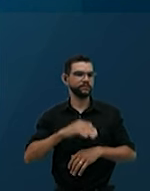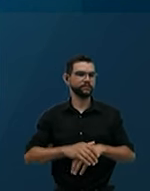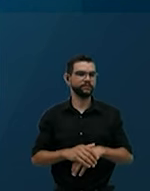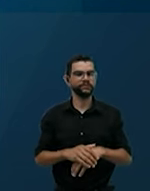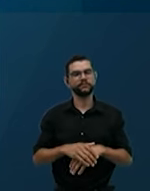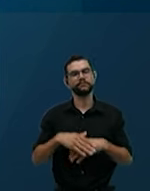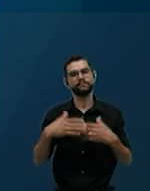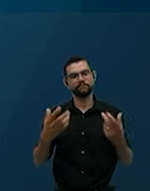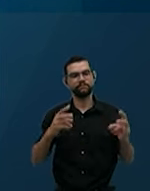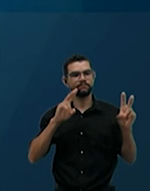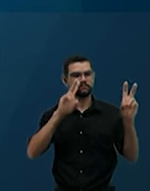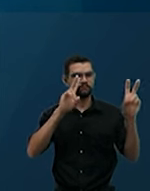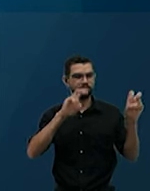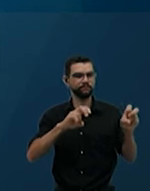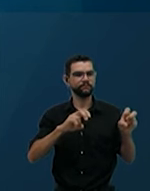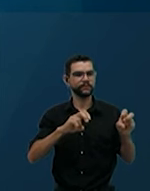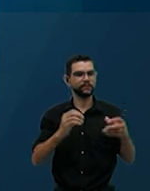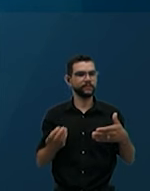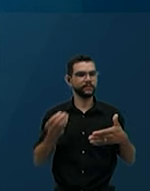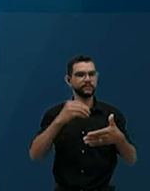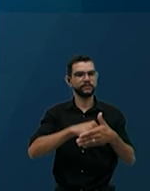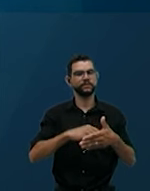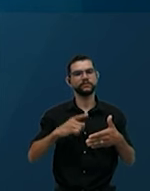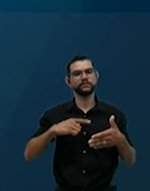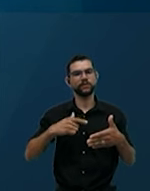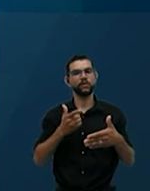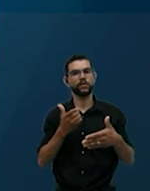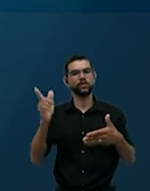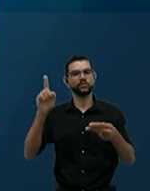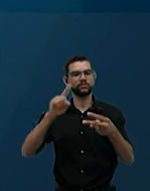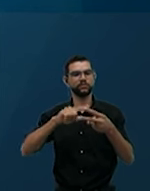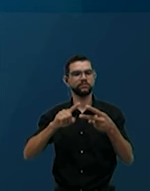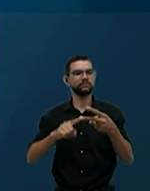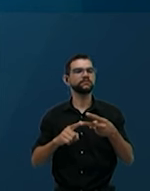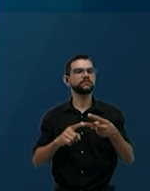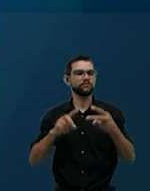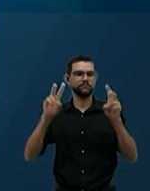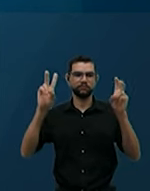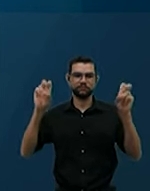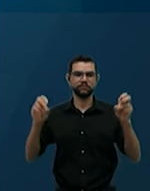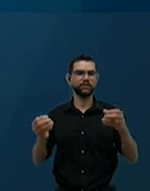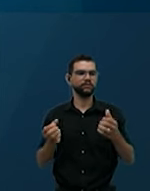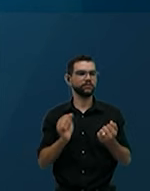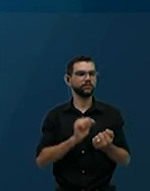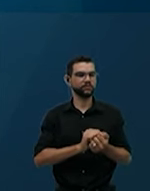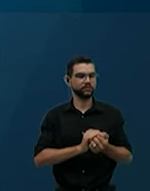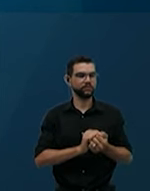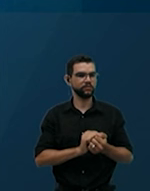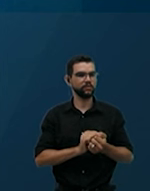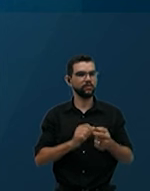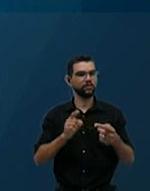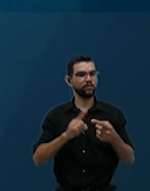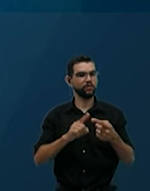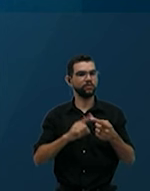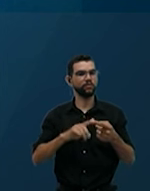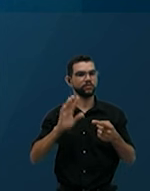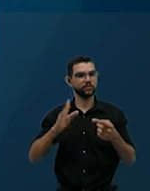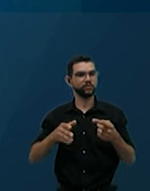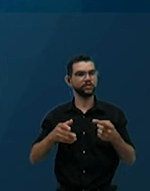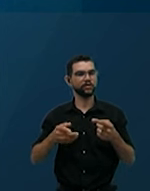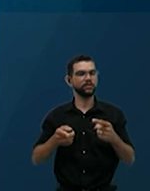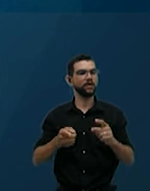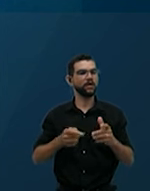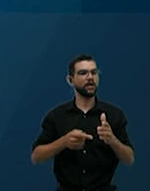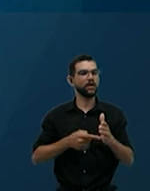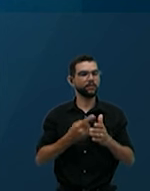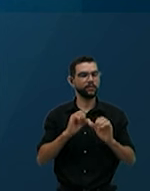aqui a discussão de dois outros temas, sendo um deles já decidido, fixado pela primeira sessão, que é o tema